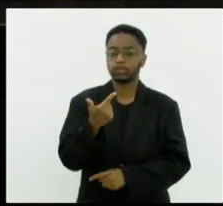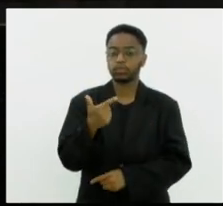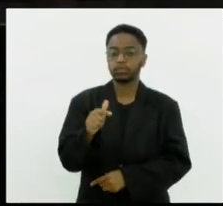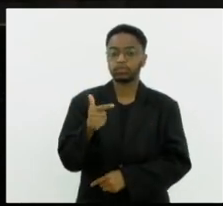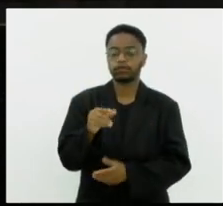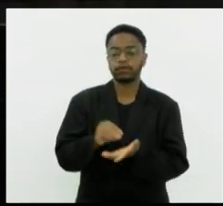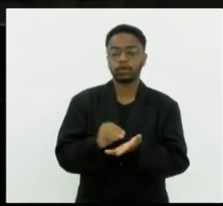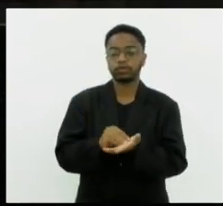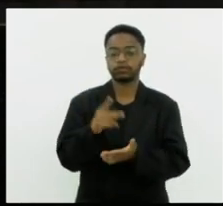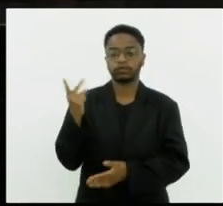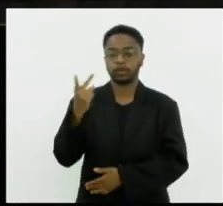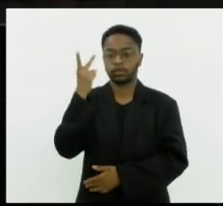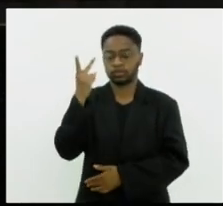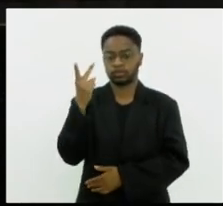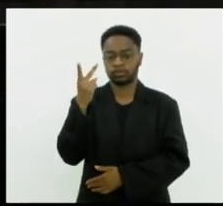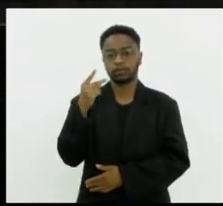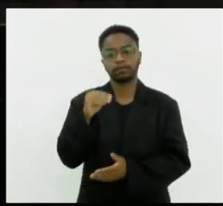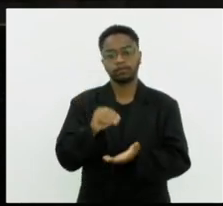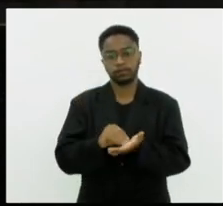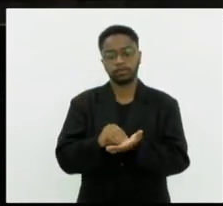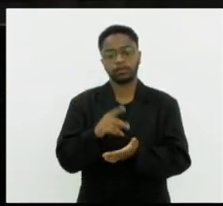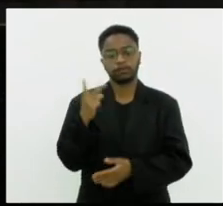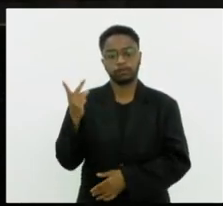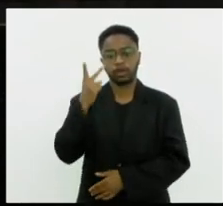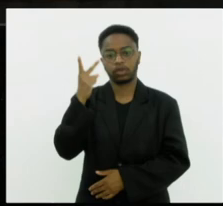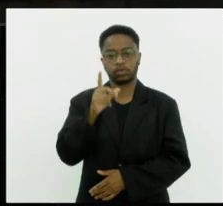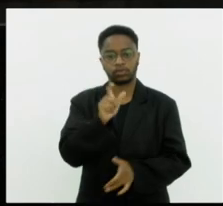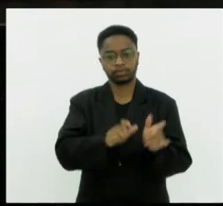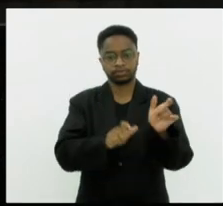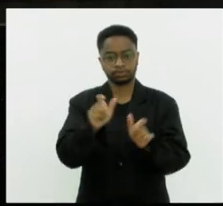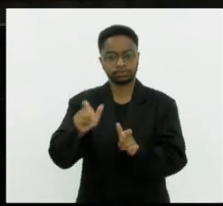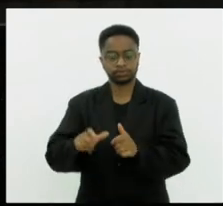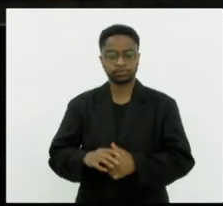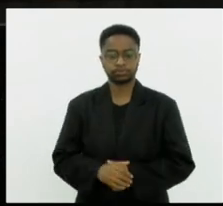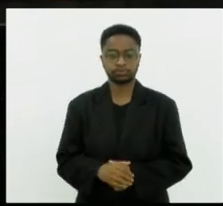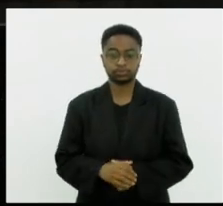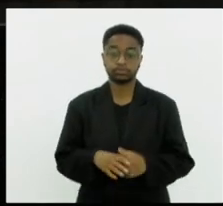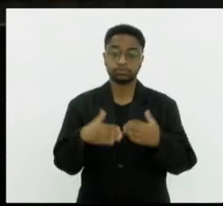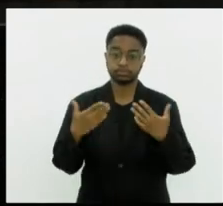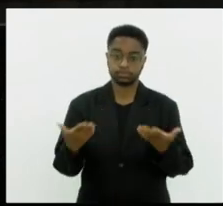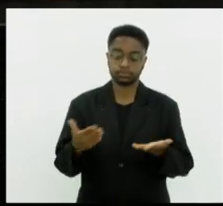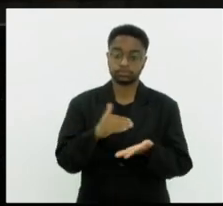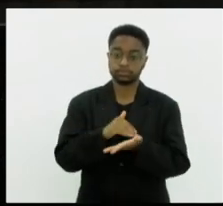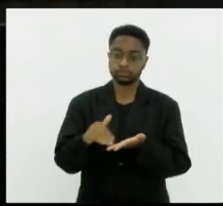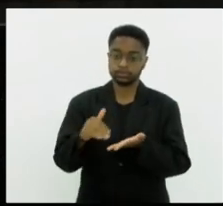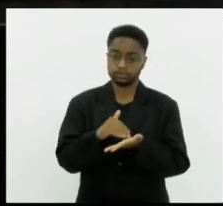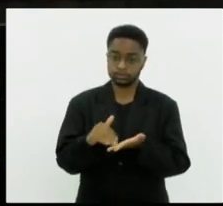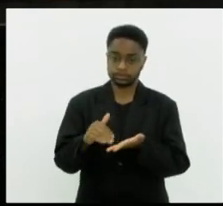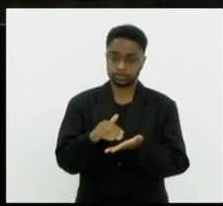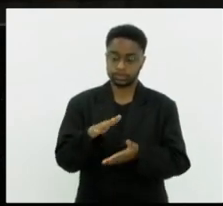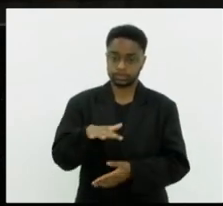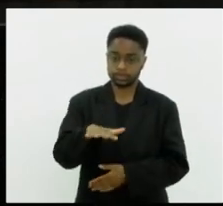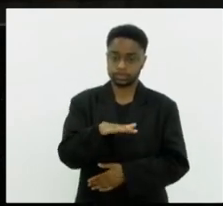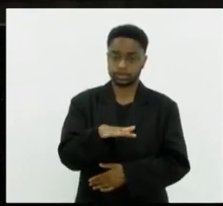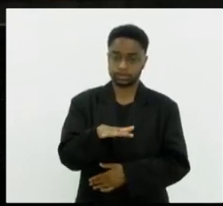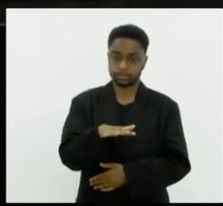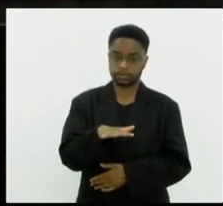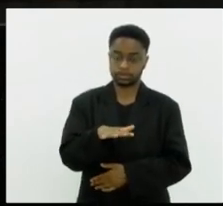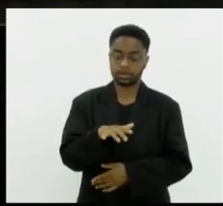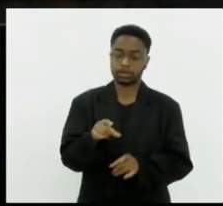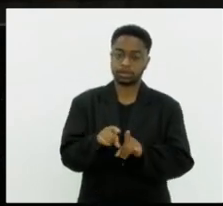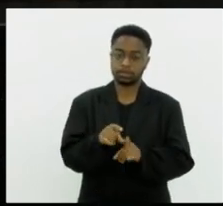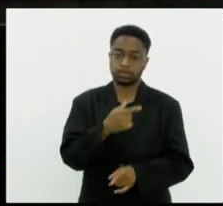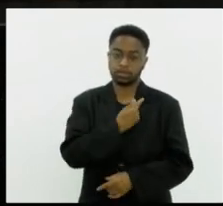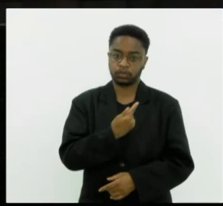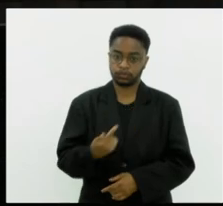valorização, eles não têm o valor que eles merecem. Então, aos secretários dessa pasta, ao nosso